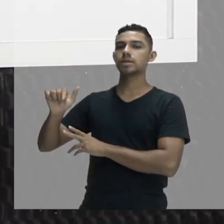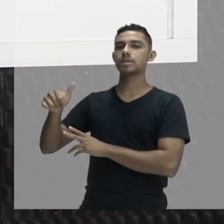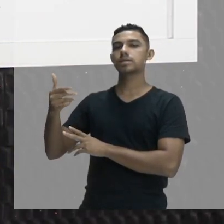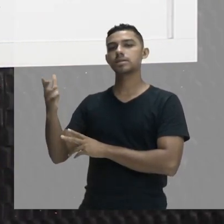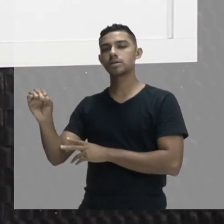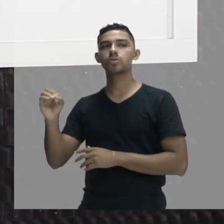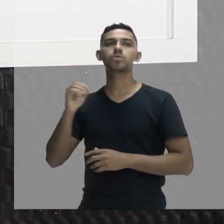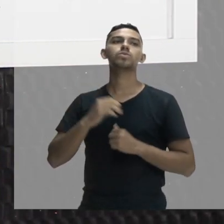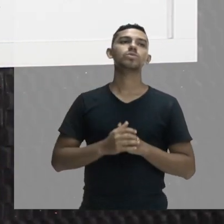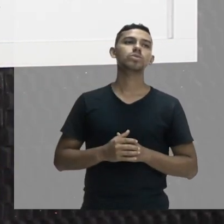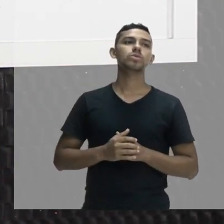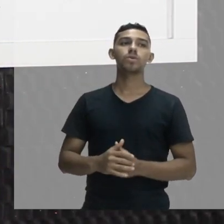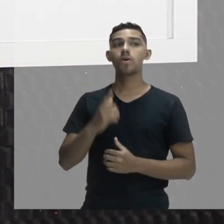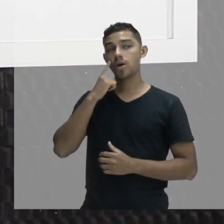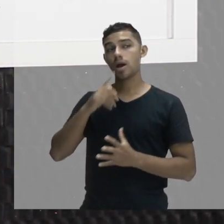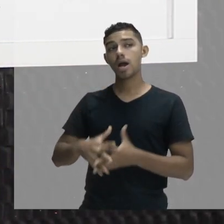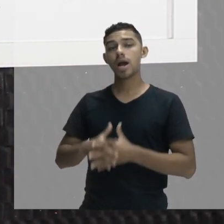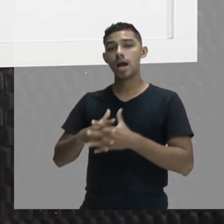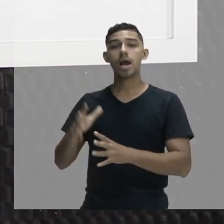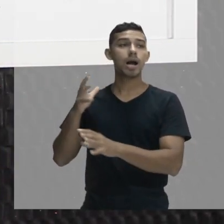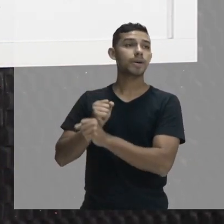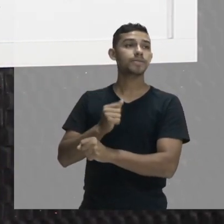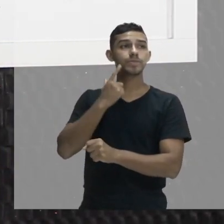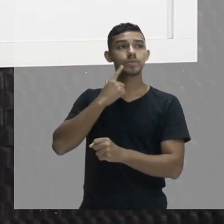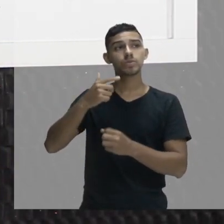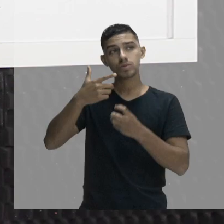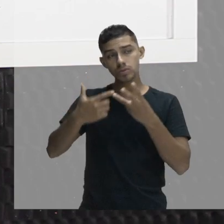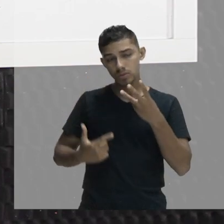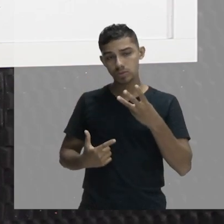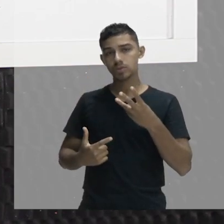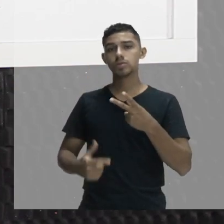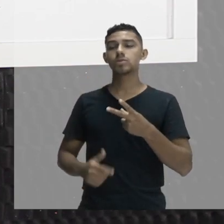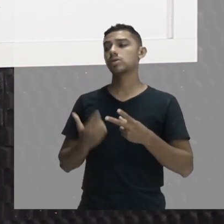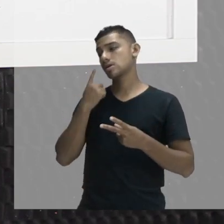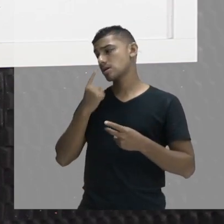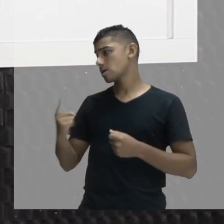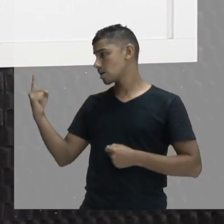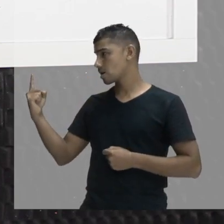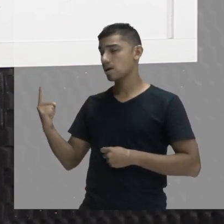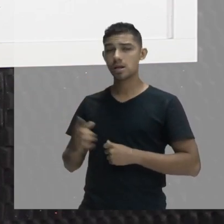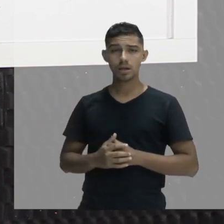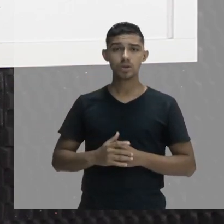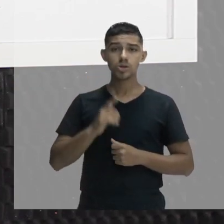cálculos em si, coloquei aqui 2 situações para a gente